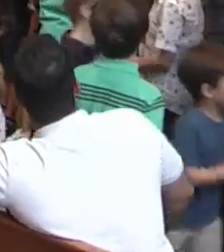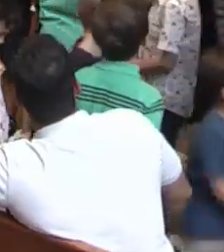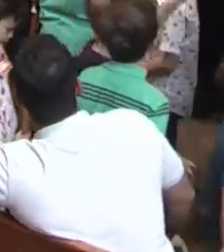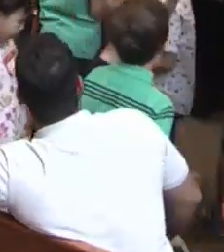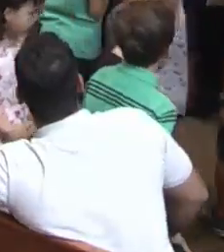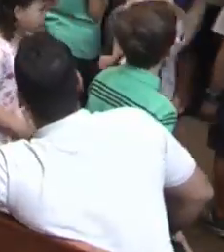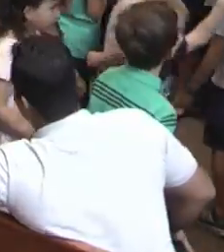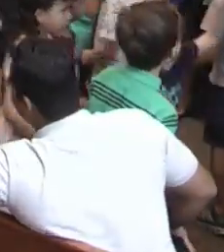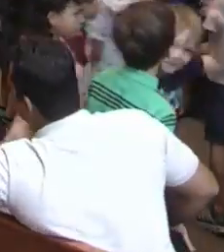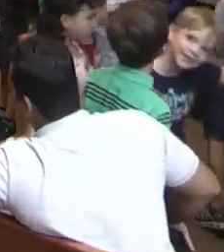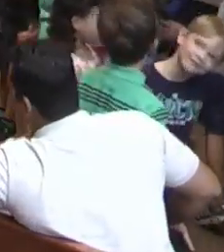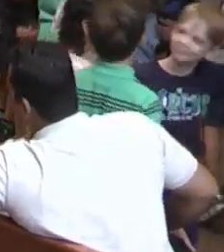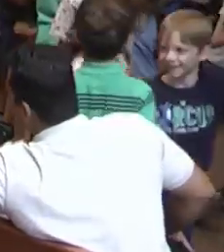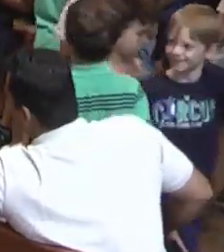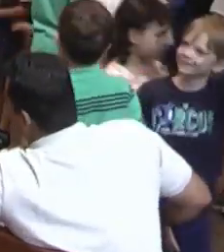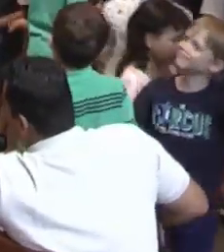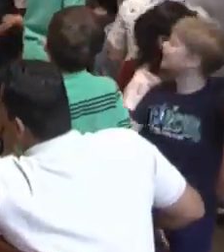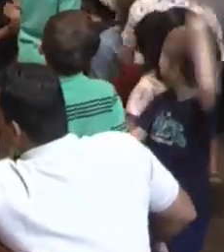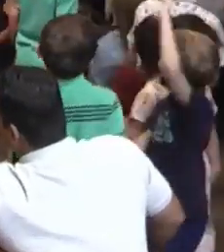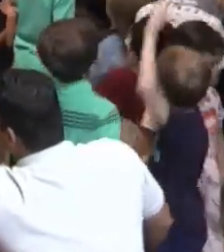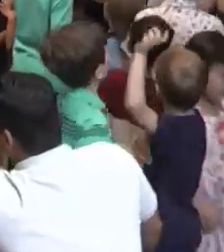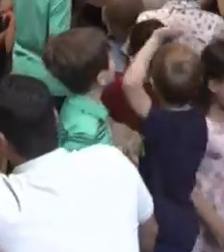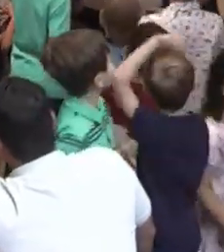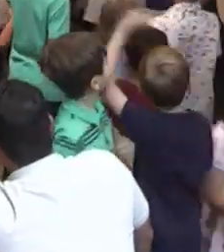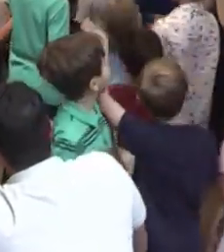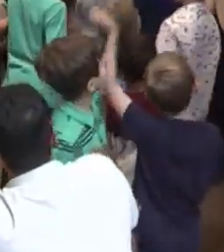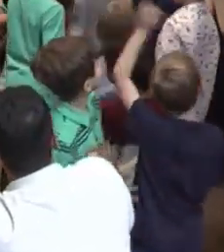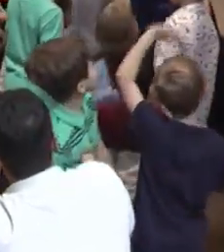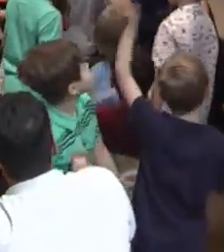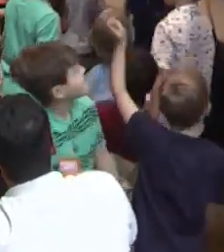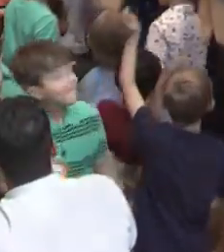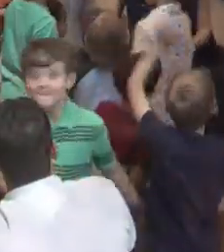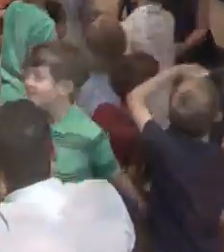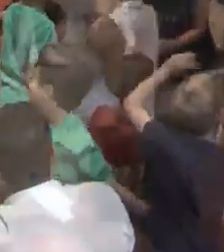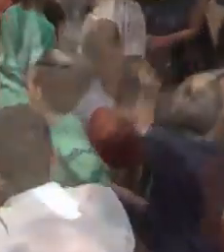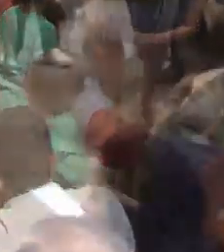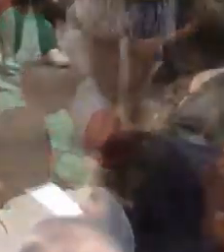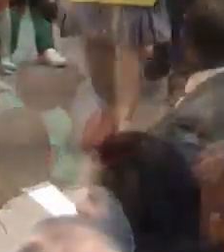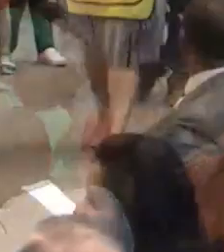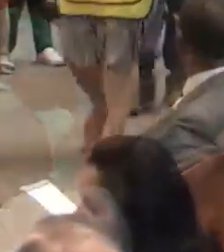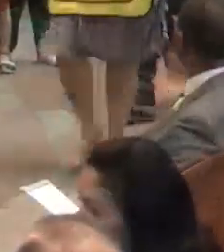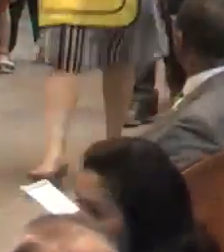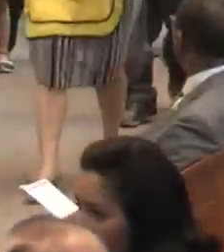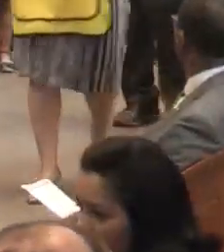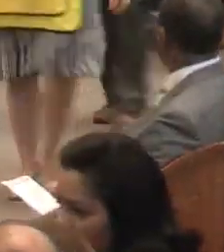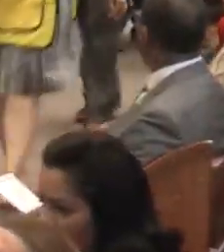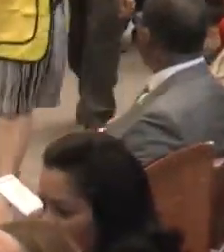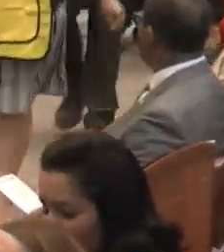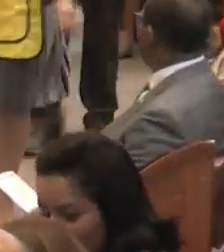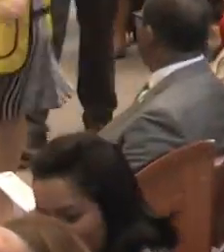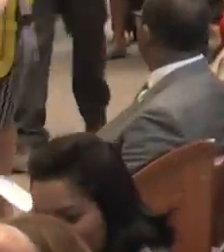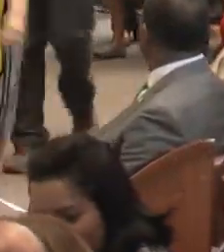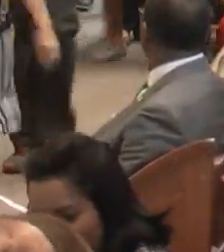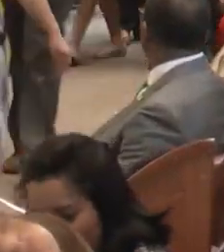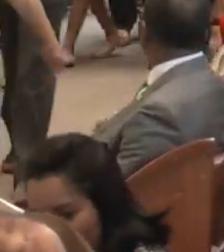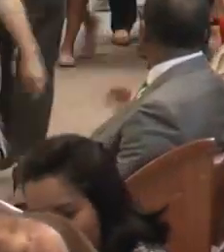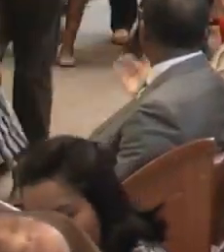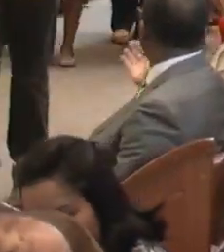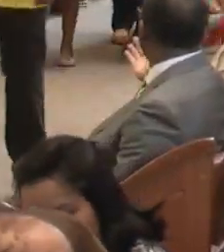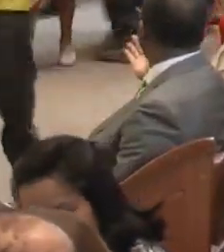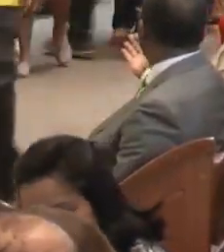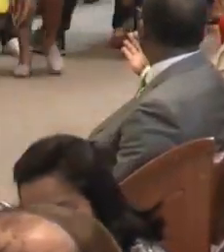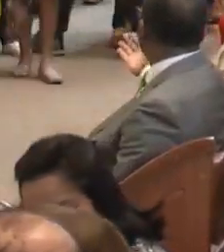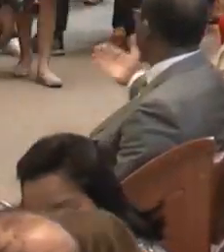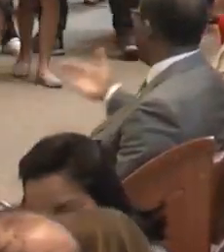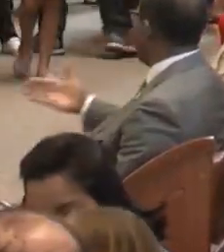Eu vou pedir que todas as crianças possam fechar os olhos. Nós vamos fechar os nossos olhos para nós orarmos,